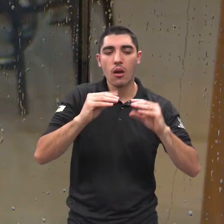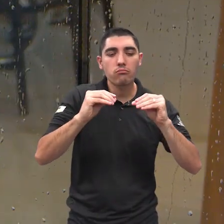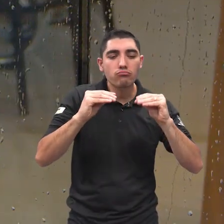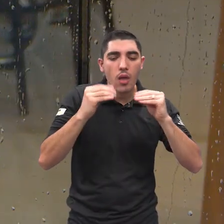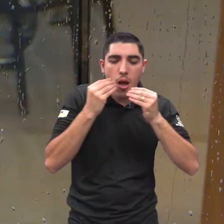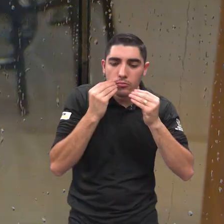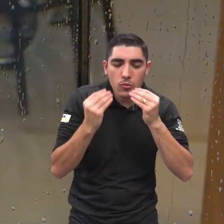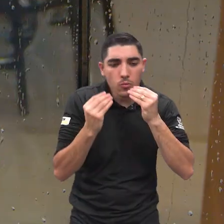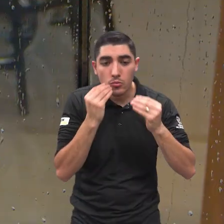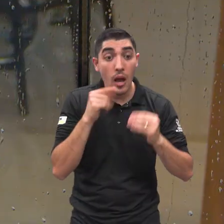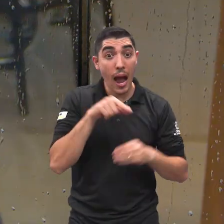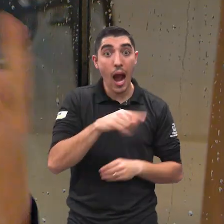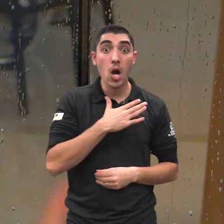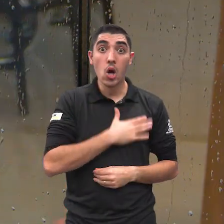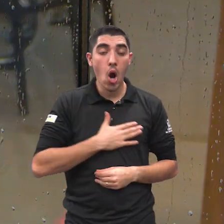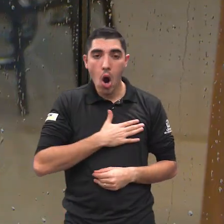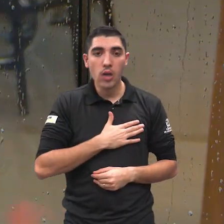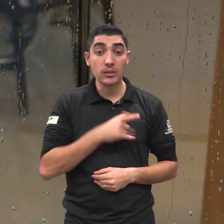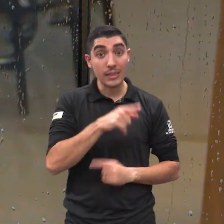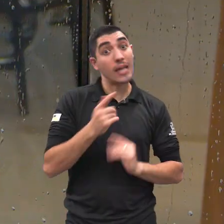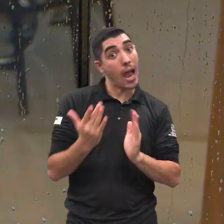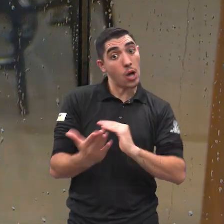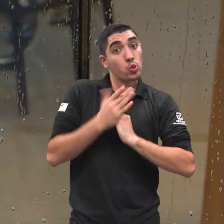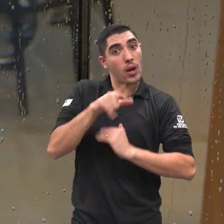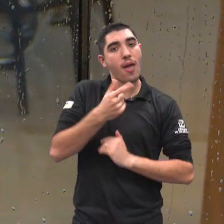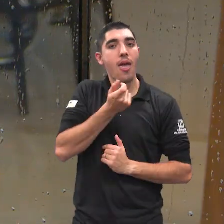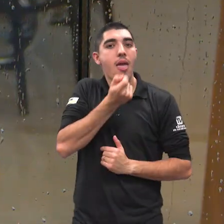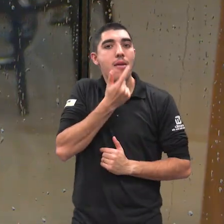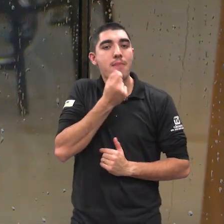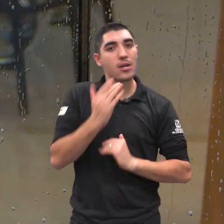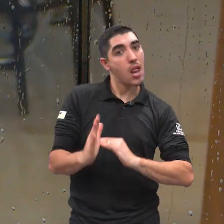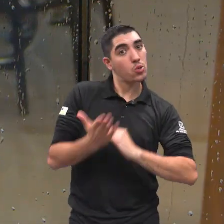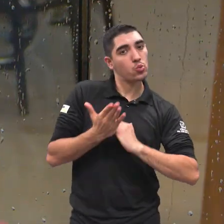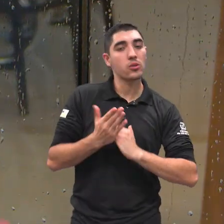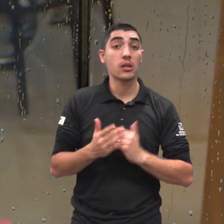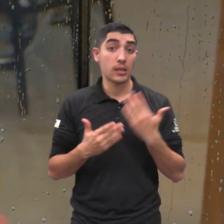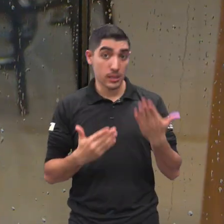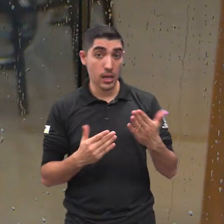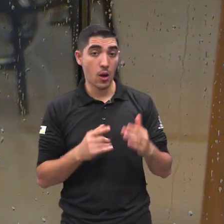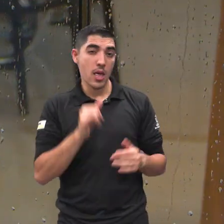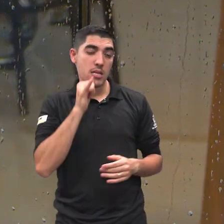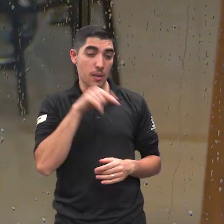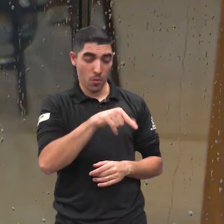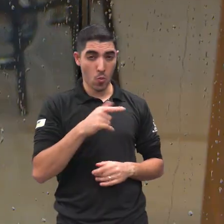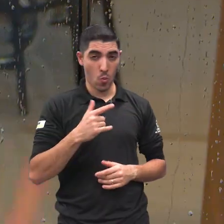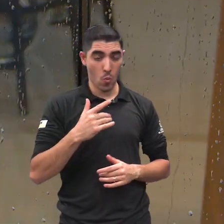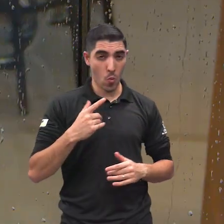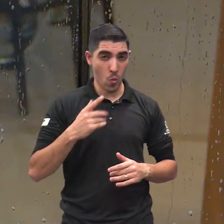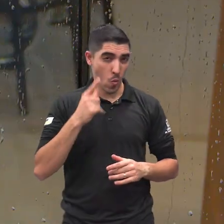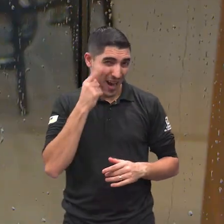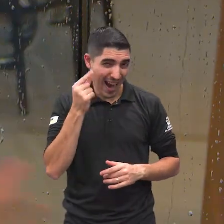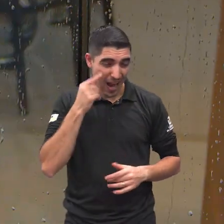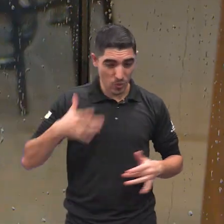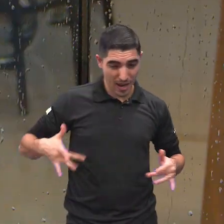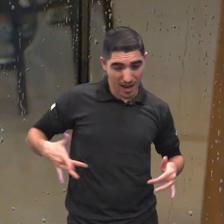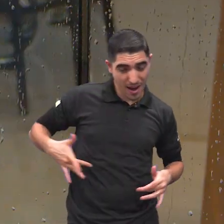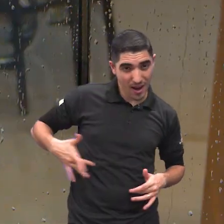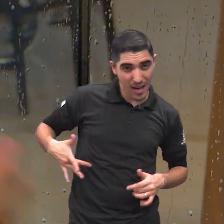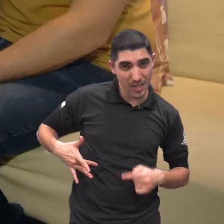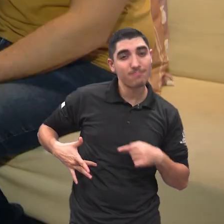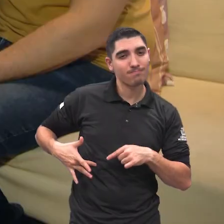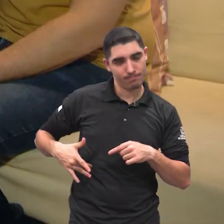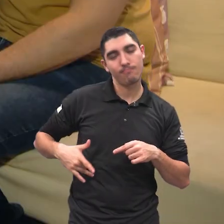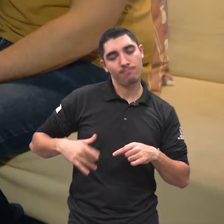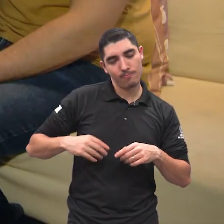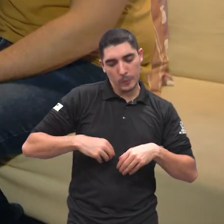com a ingestão de água, nas raças maiores dos gatos é maior ainda. Porque a gente pensa, né, a questão renal nos gatos, ela já todo